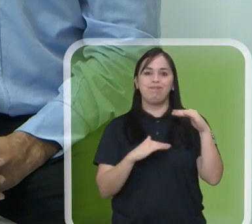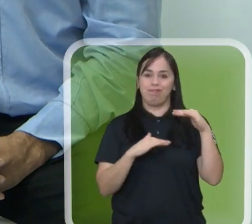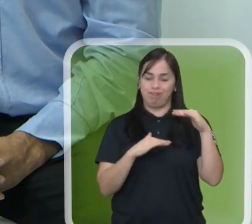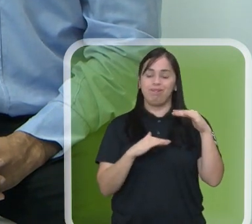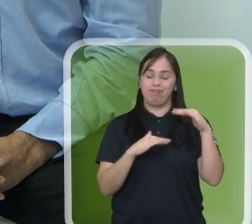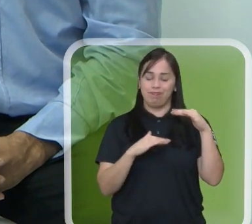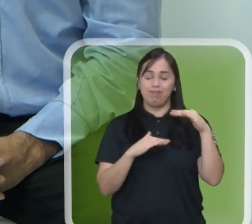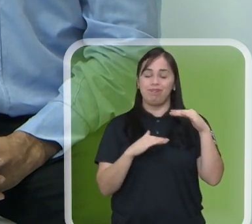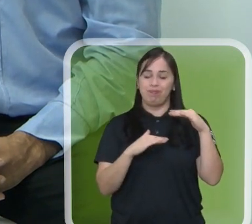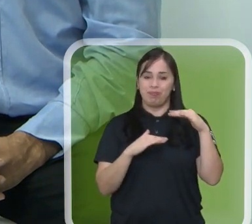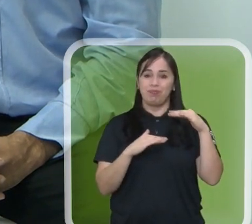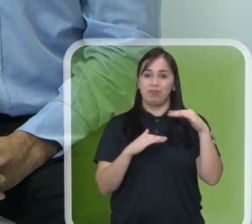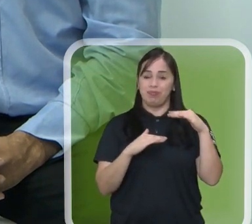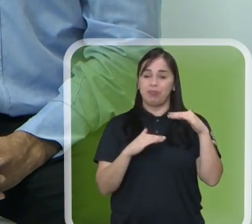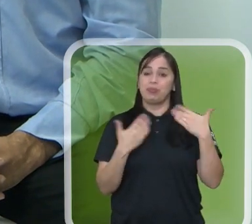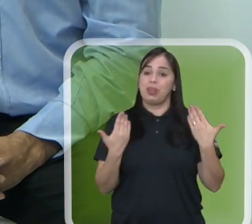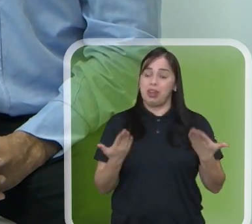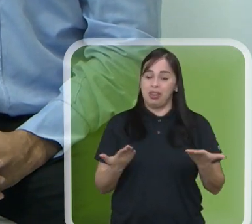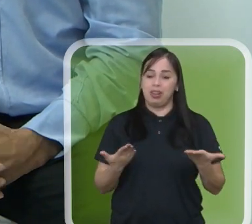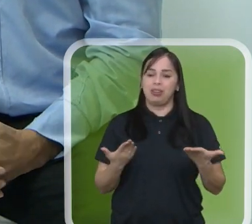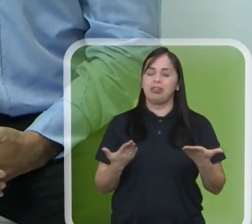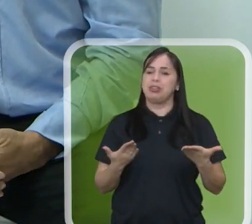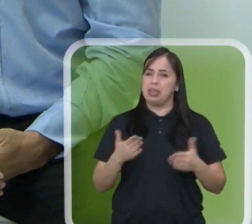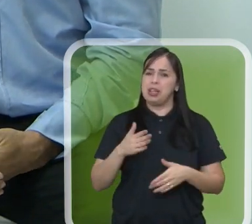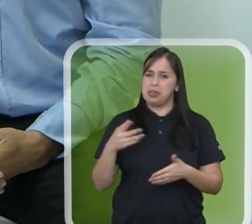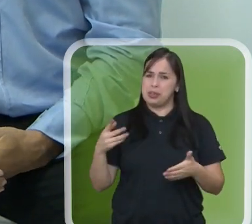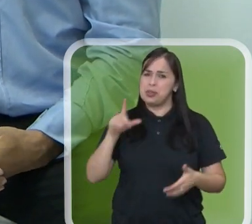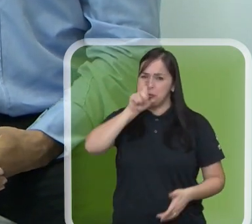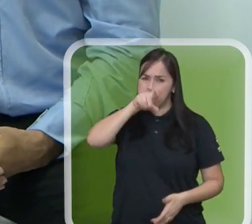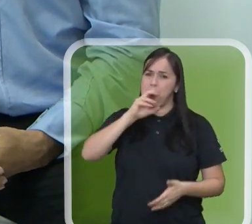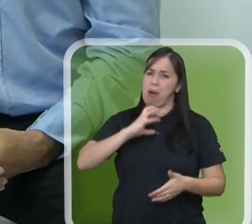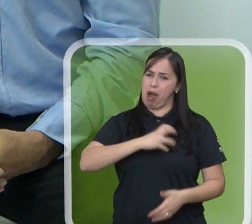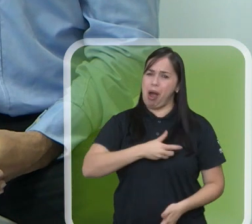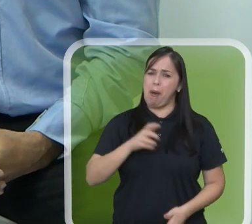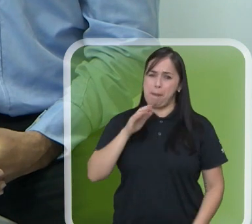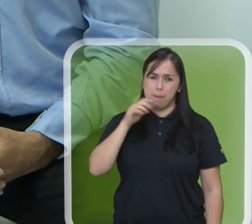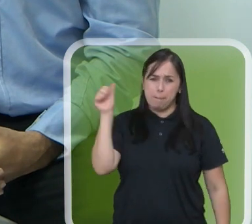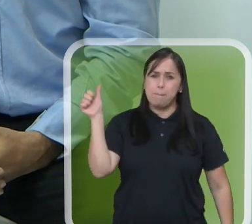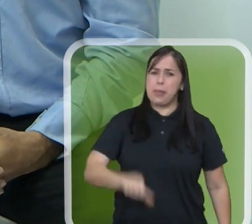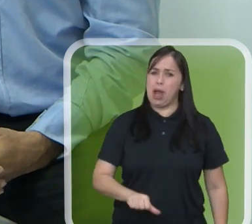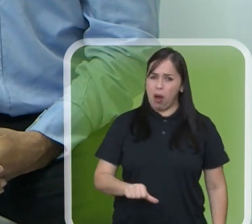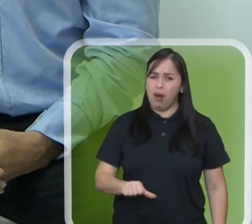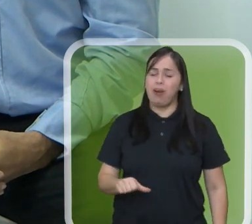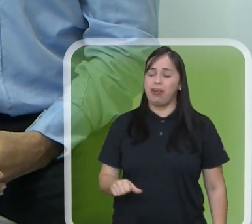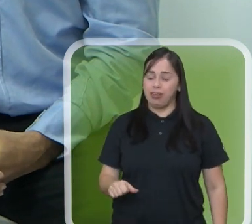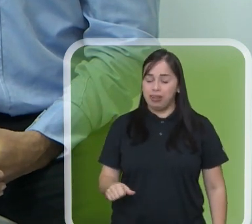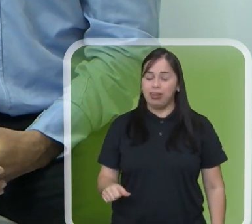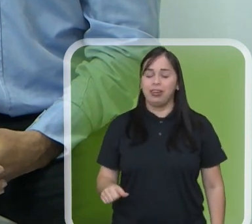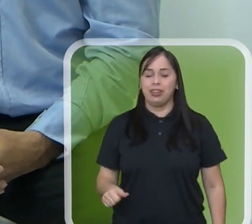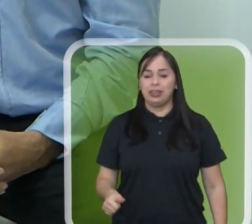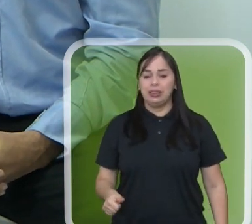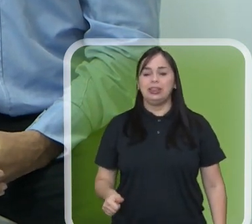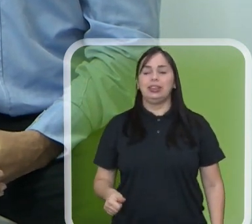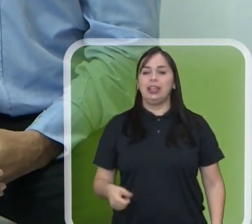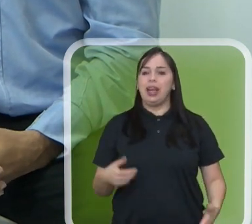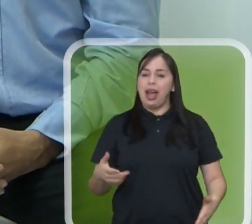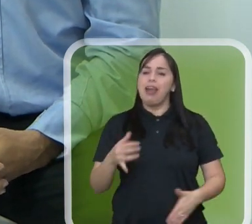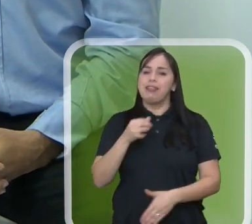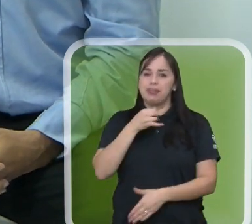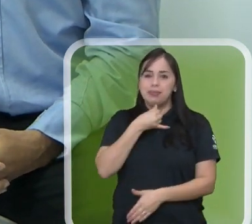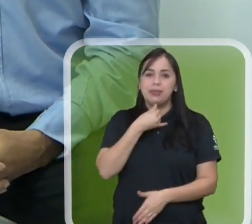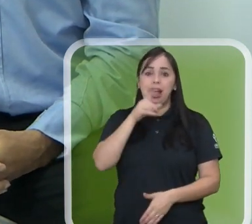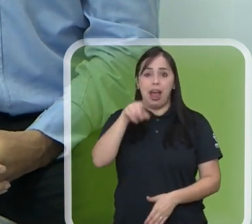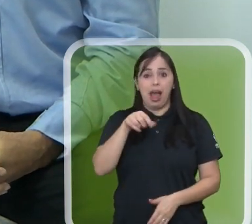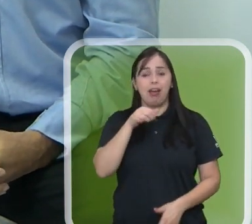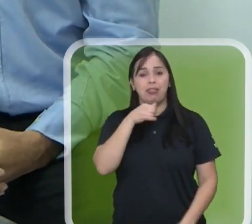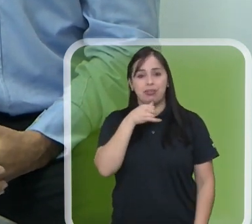conseguiu, o São José foi muito mal. Até realmente muito decepcionante,